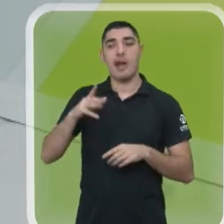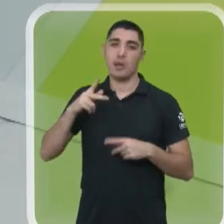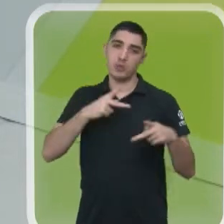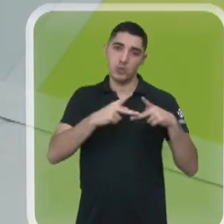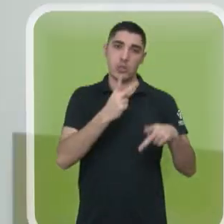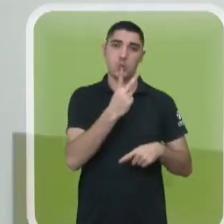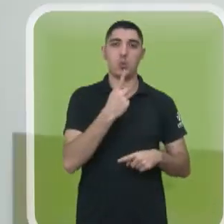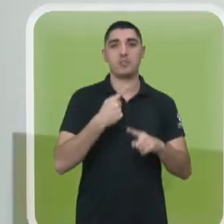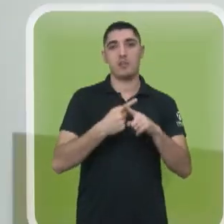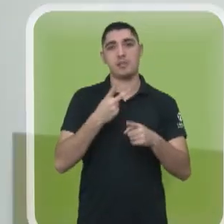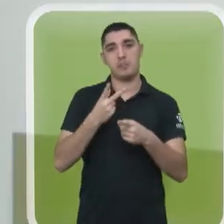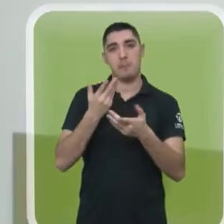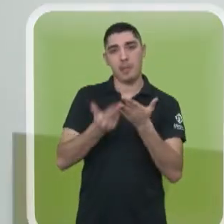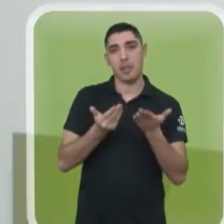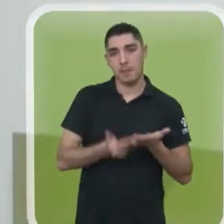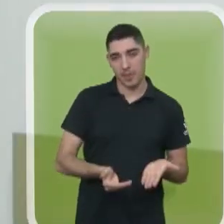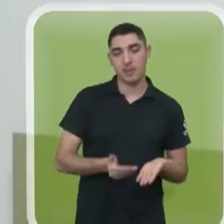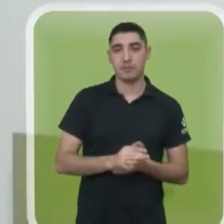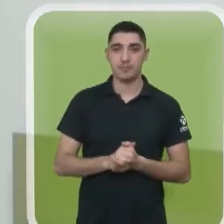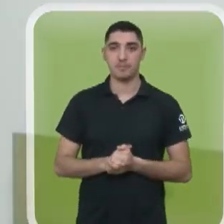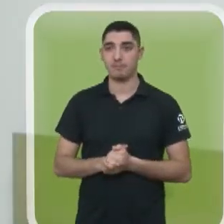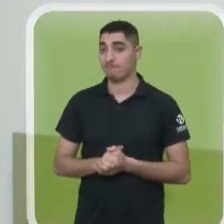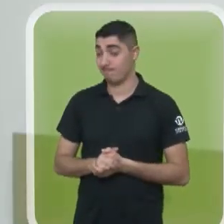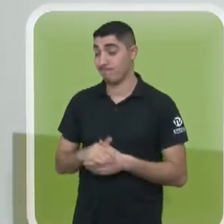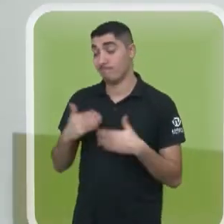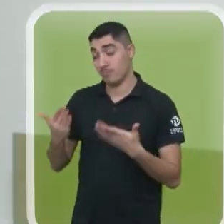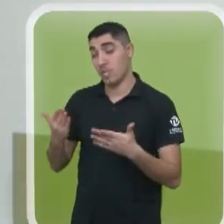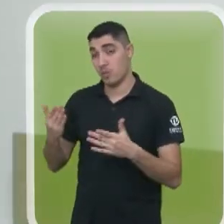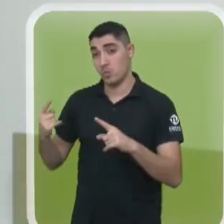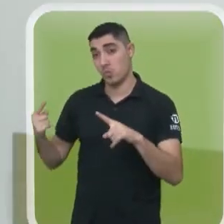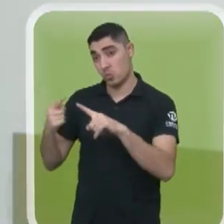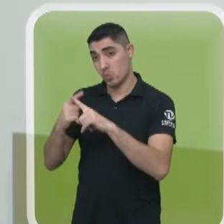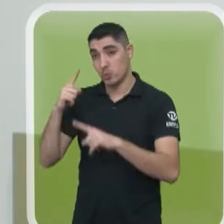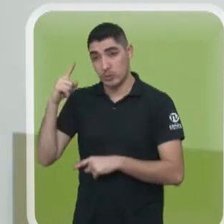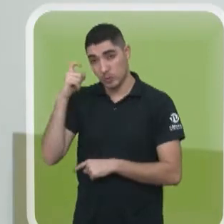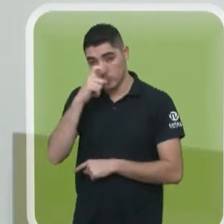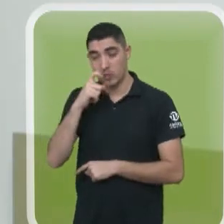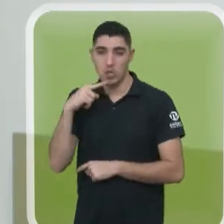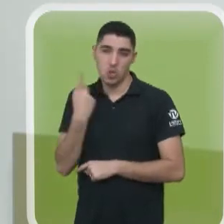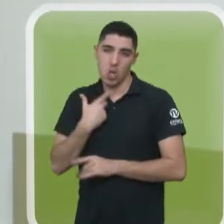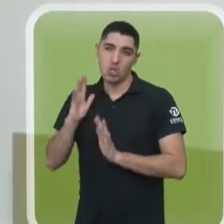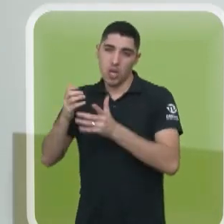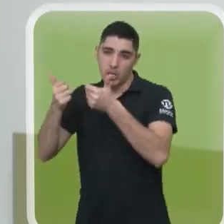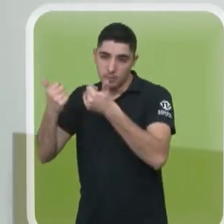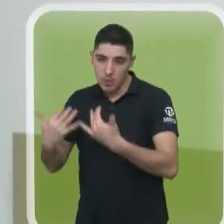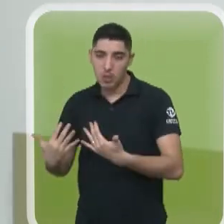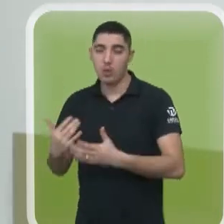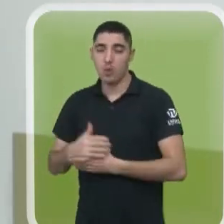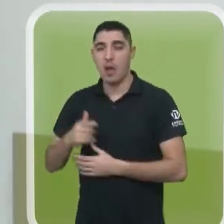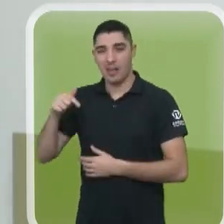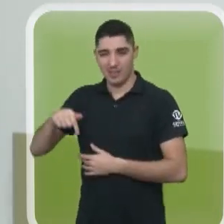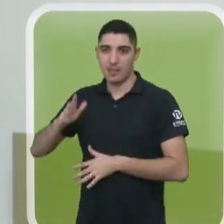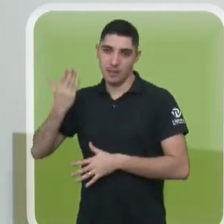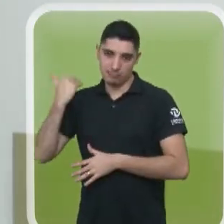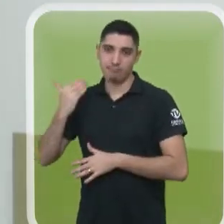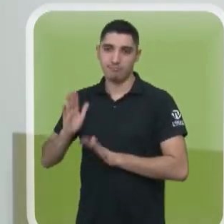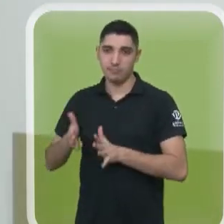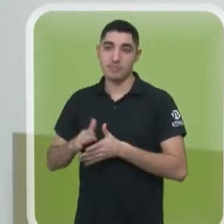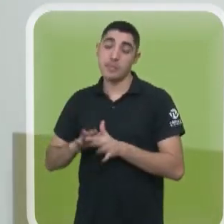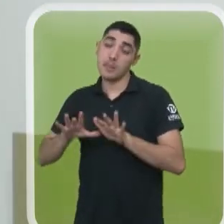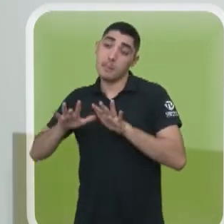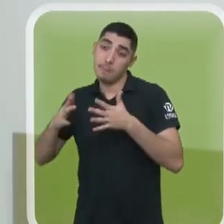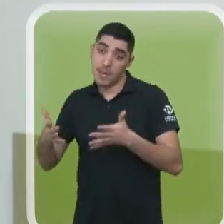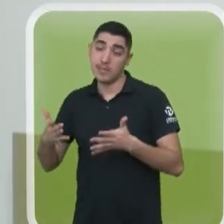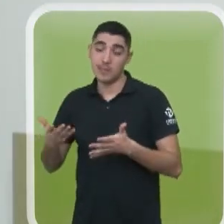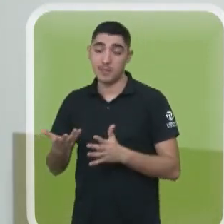consecutiva ou não é uma derrota que era um jogo difícil né conhecer a gente já tinha falado aqui no programa A enfim